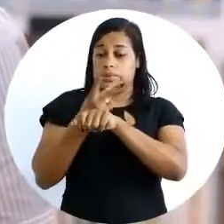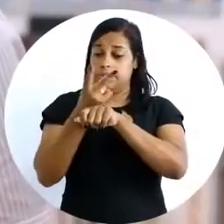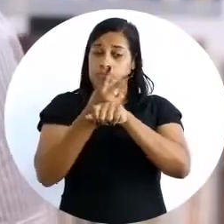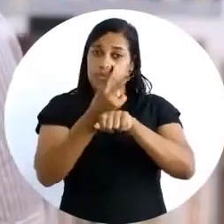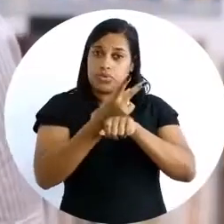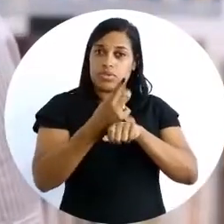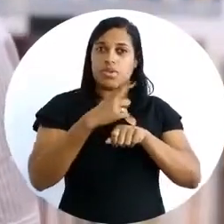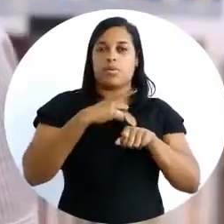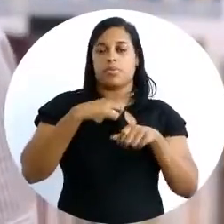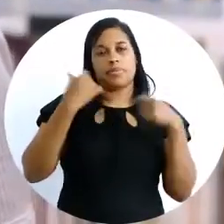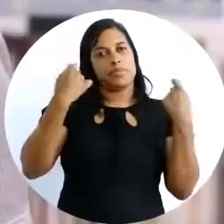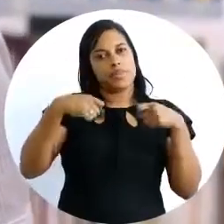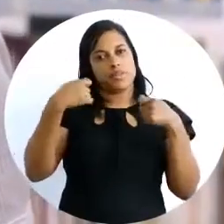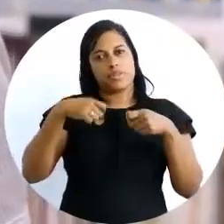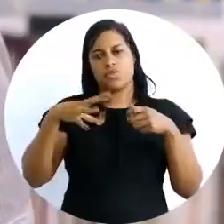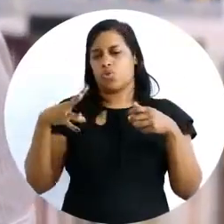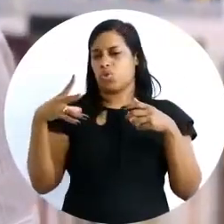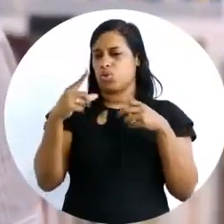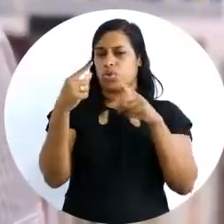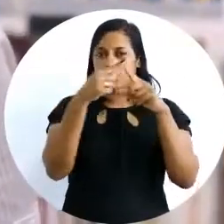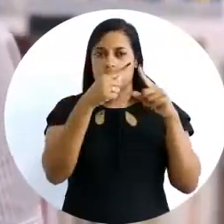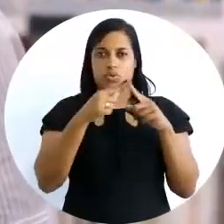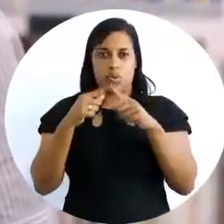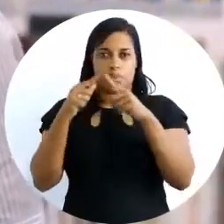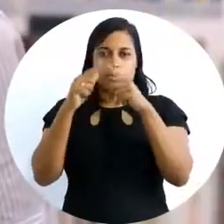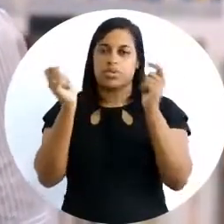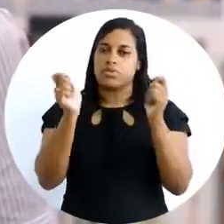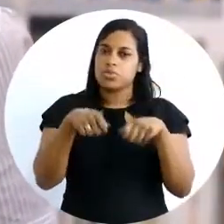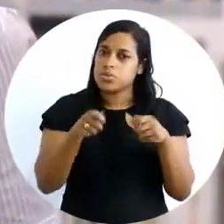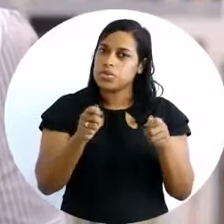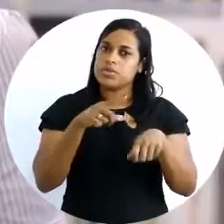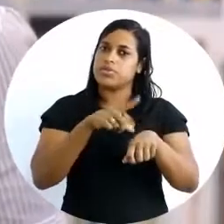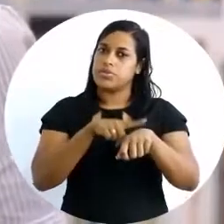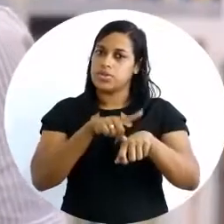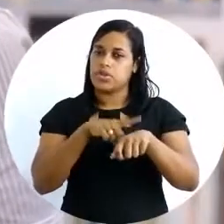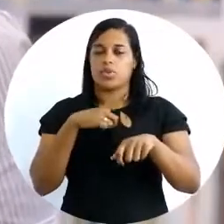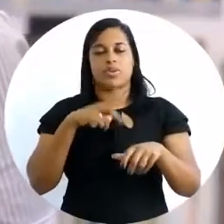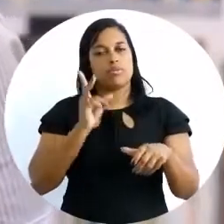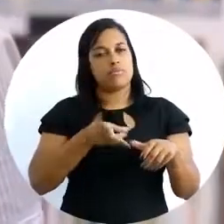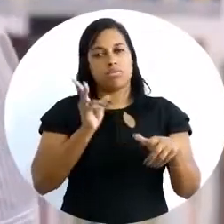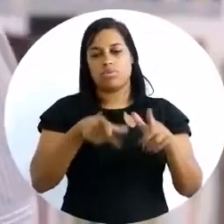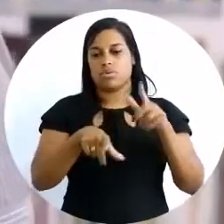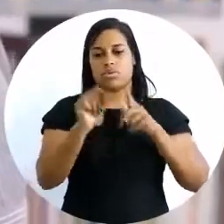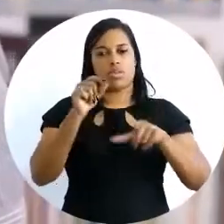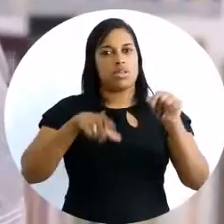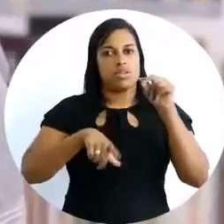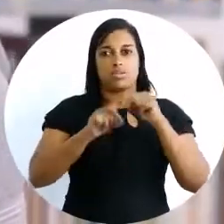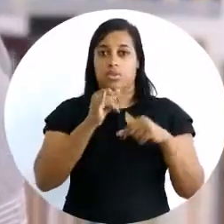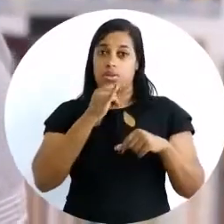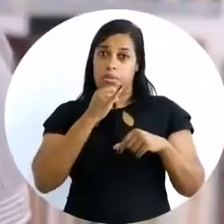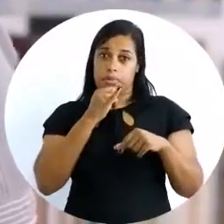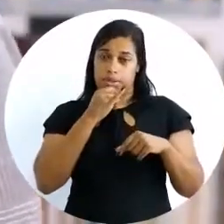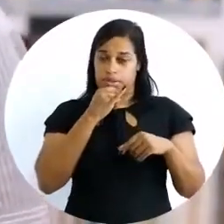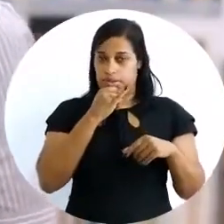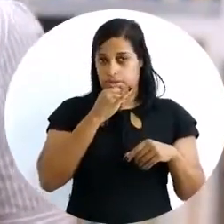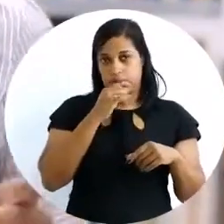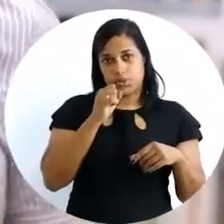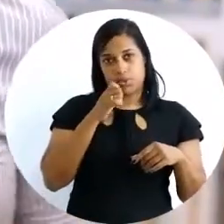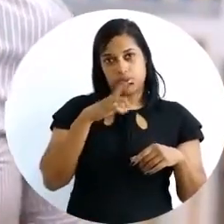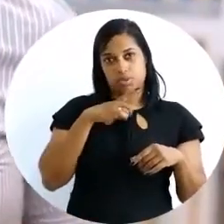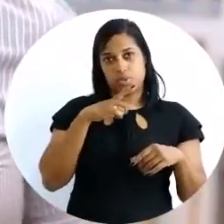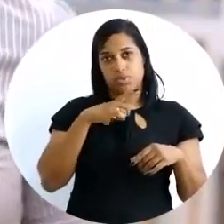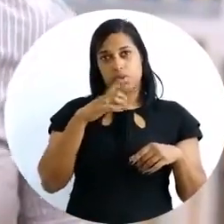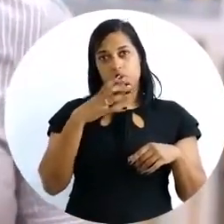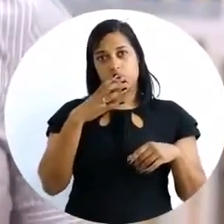busca, eu vou ter que fazer todas as combinações possíveis na hora que eu vou selecionar os termos. Por exemplo, se eu